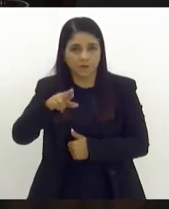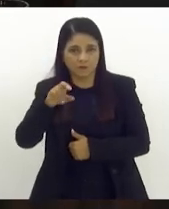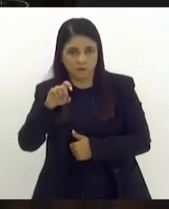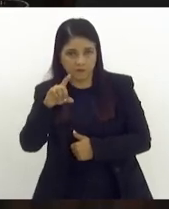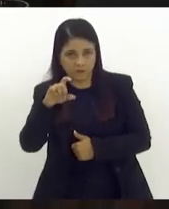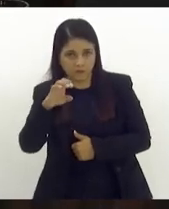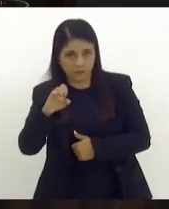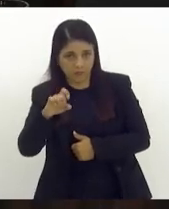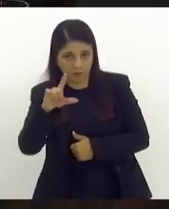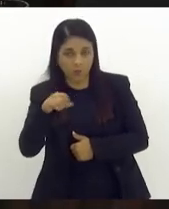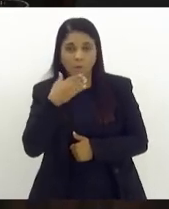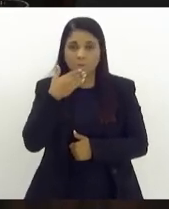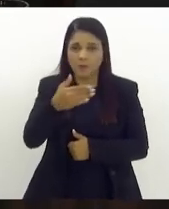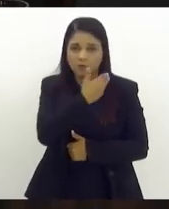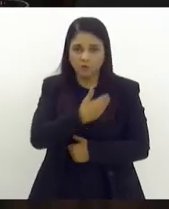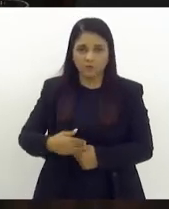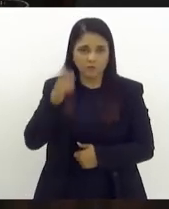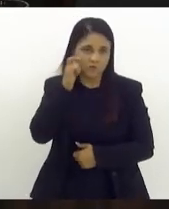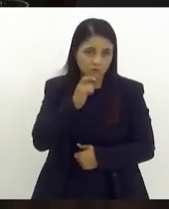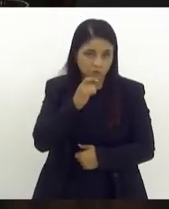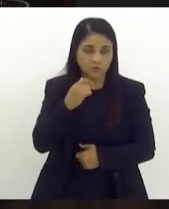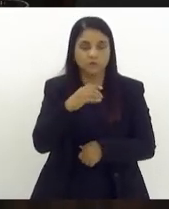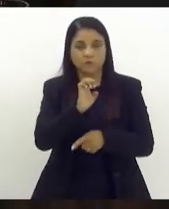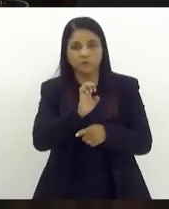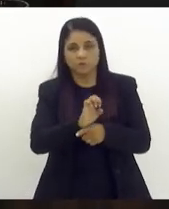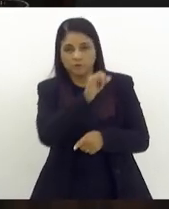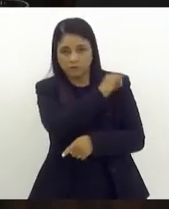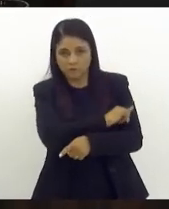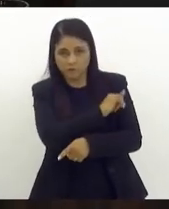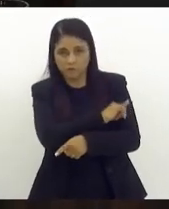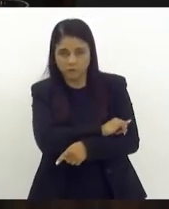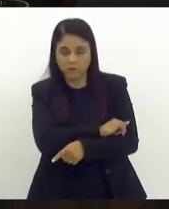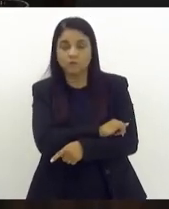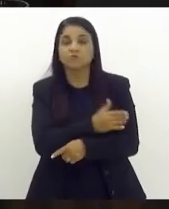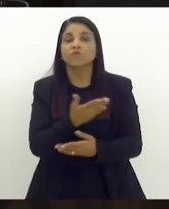solicita ao excelentíssimo senhor governador do Estado do Rio de Janeiro, governador